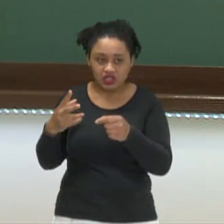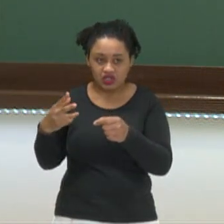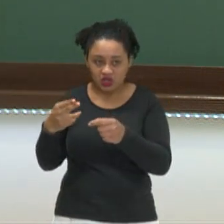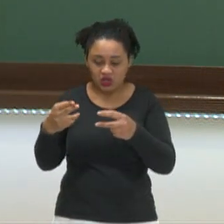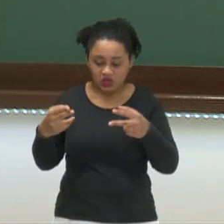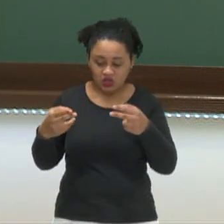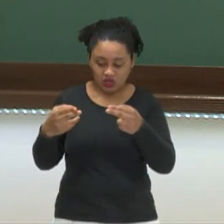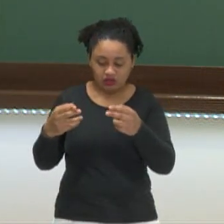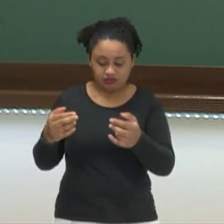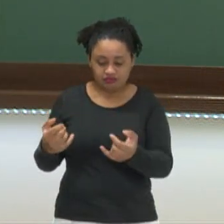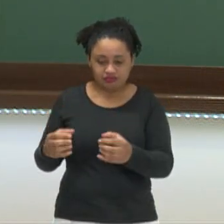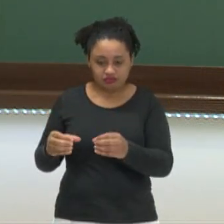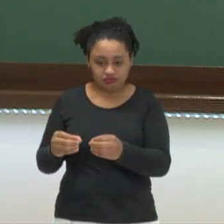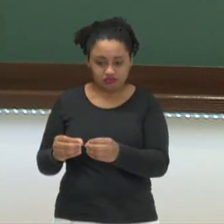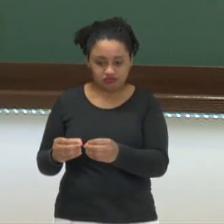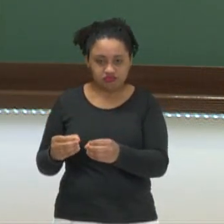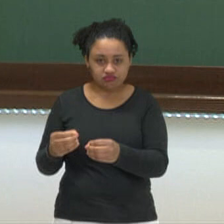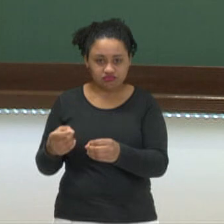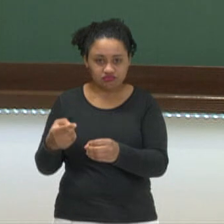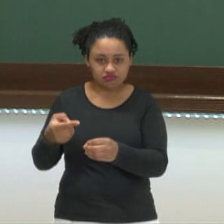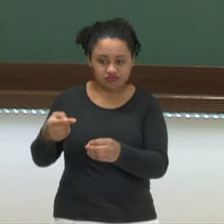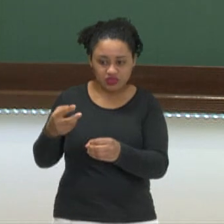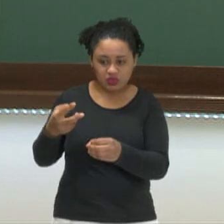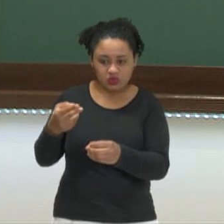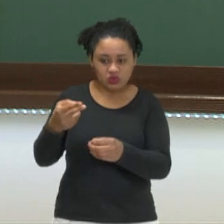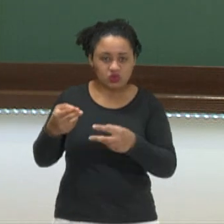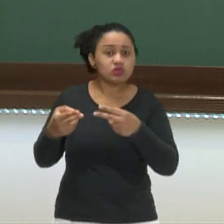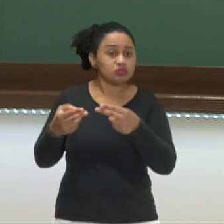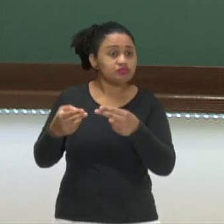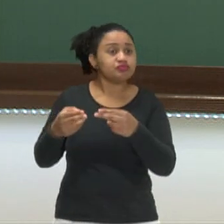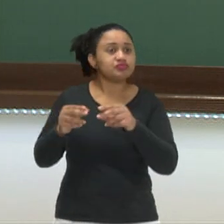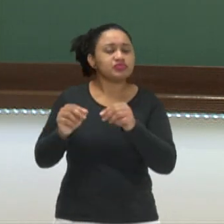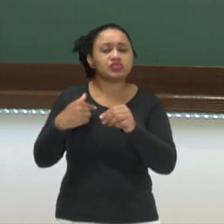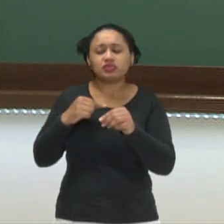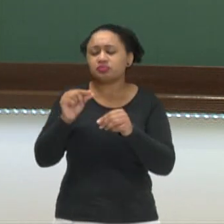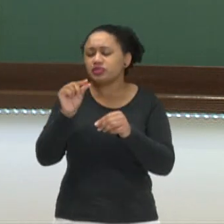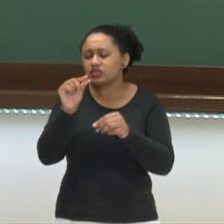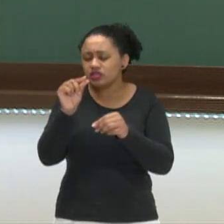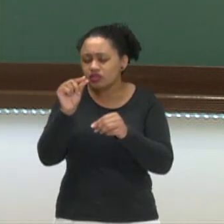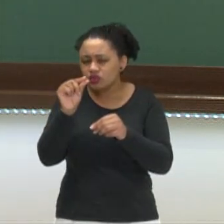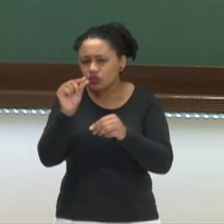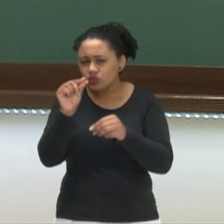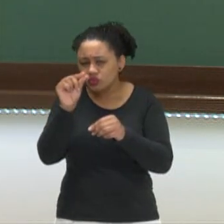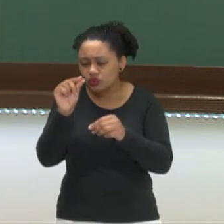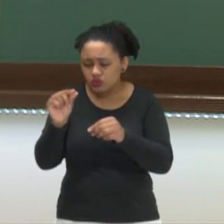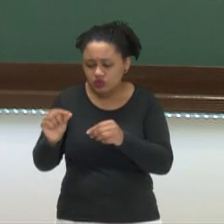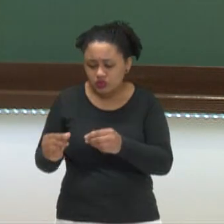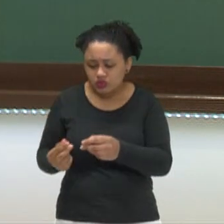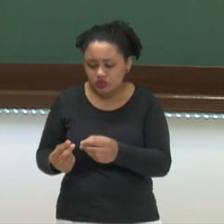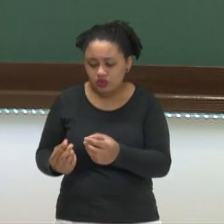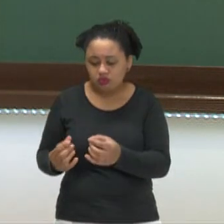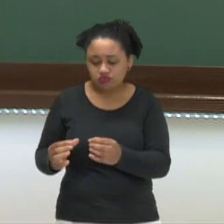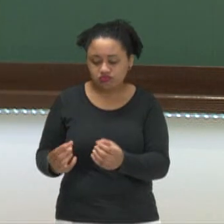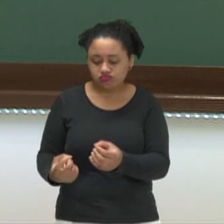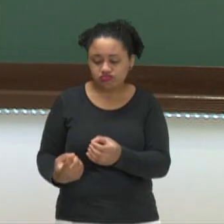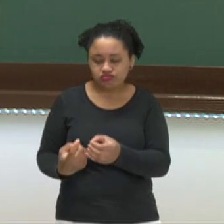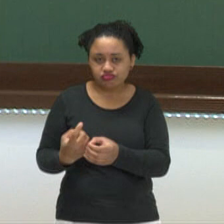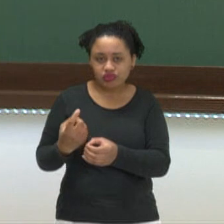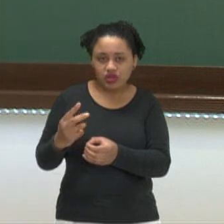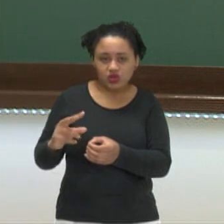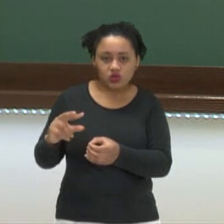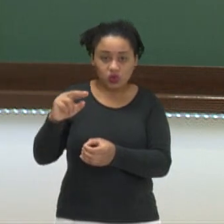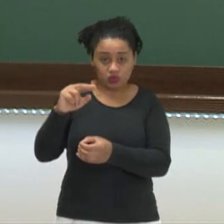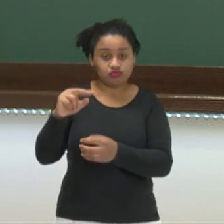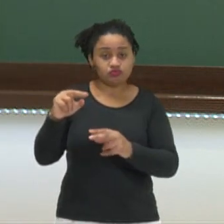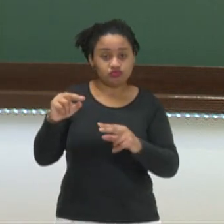com um bisturi, um objeto lá muito pequenininho, tá? Ele vai cortar ali